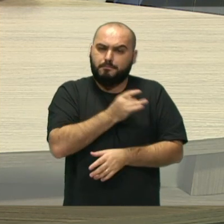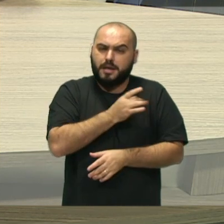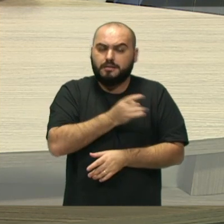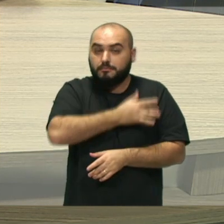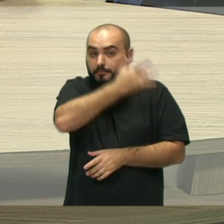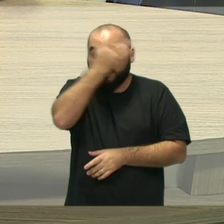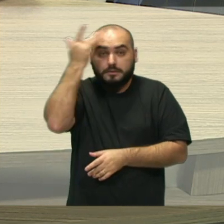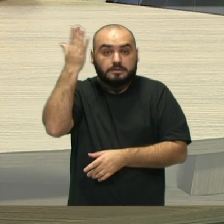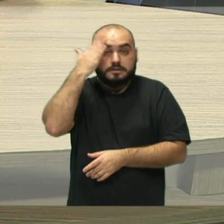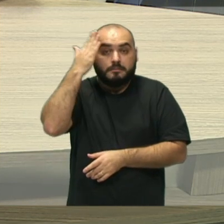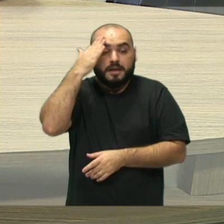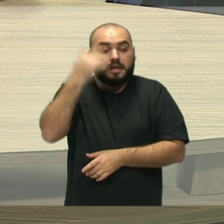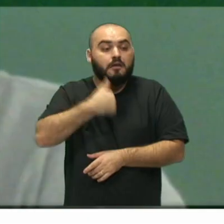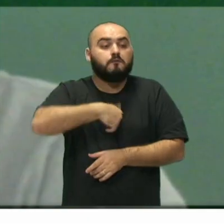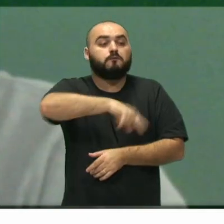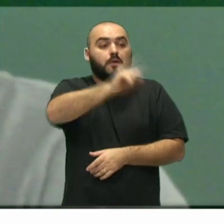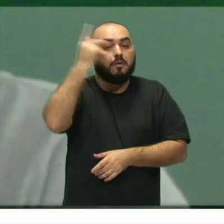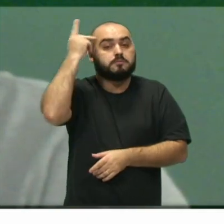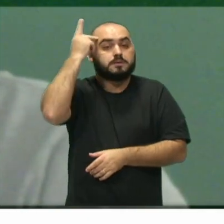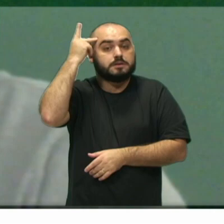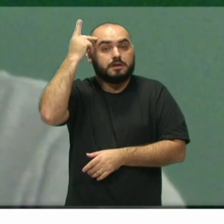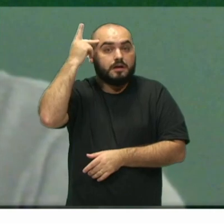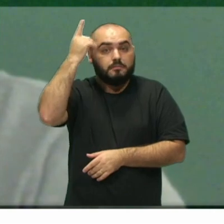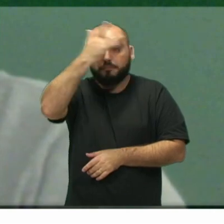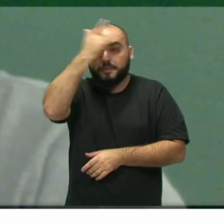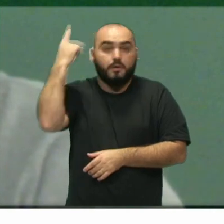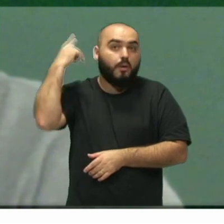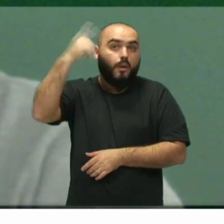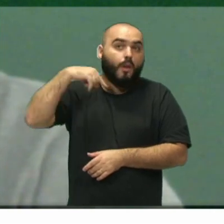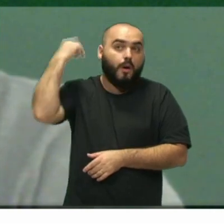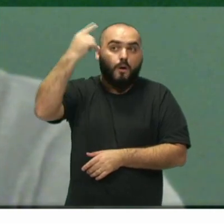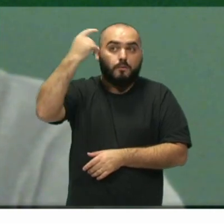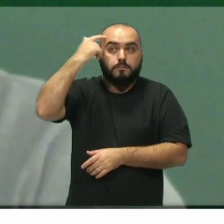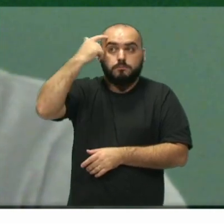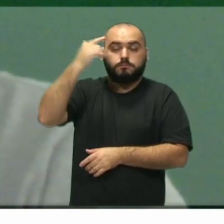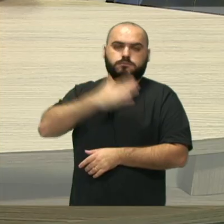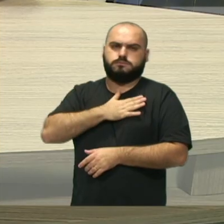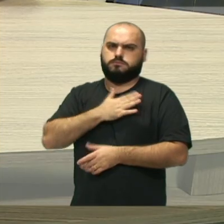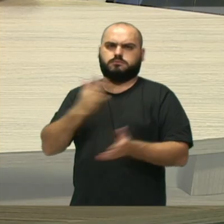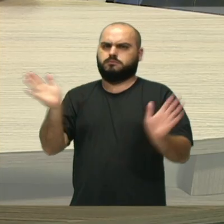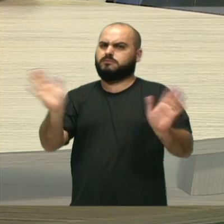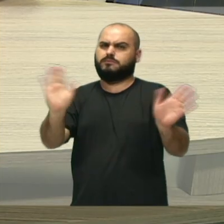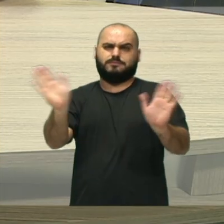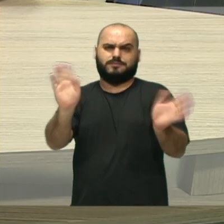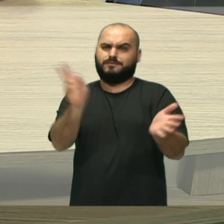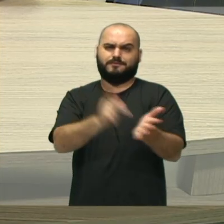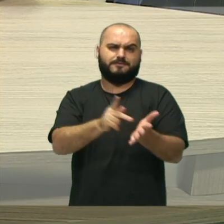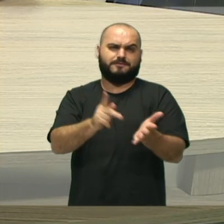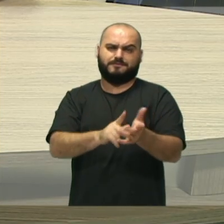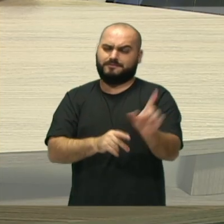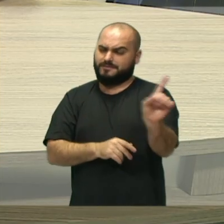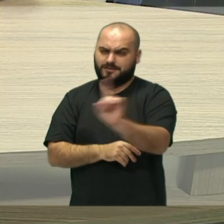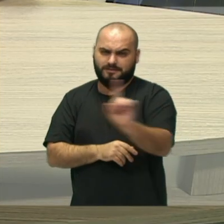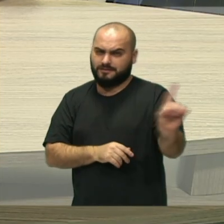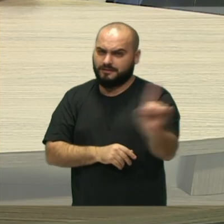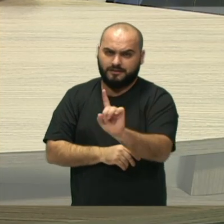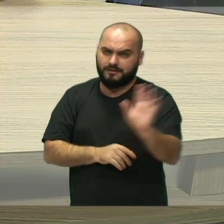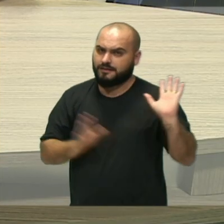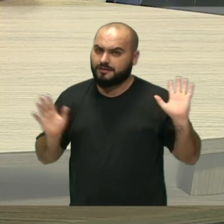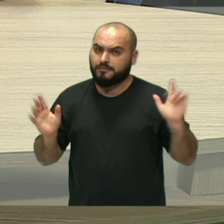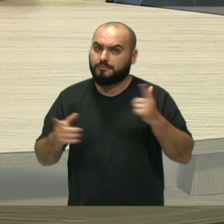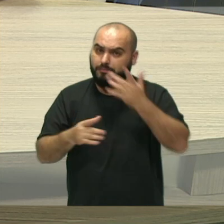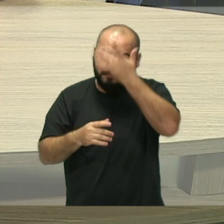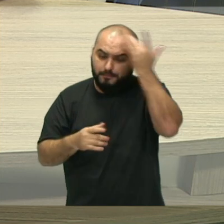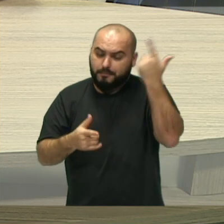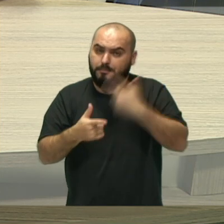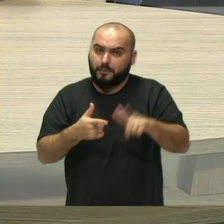vão saber que eu estou consultando com um psiquiatra é para louco. E isso não é verdade, a gente trata pessoas que estão com